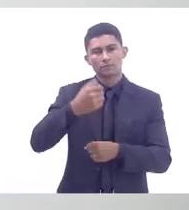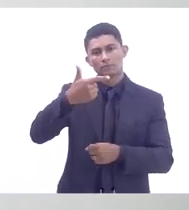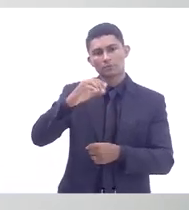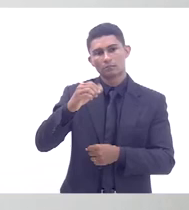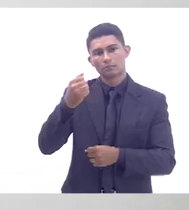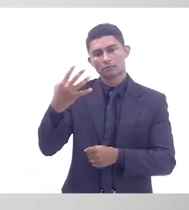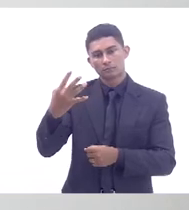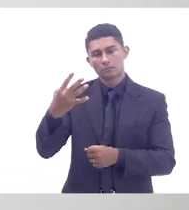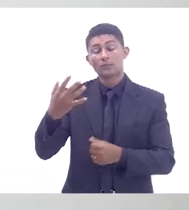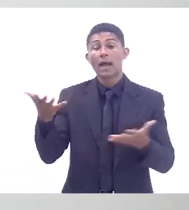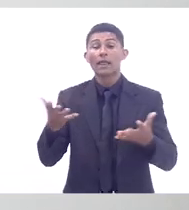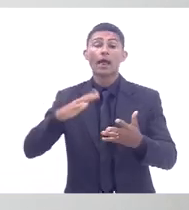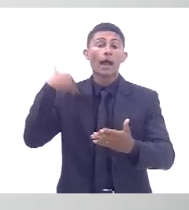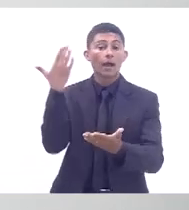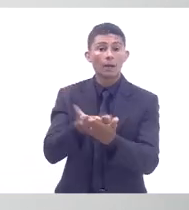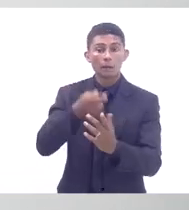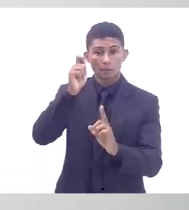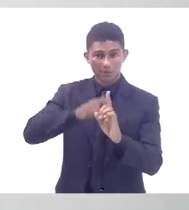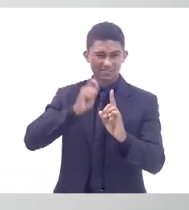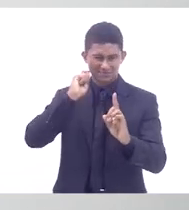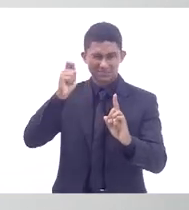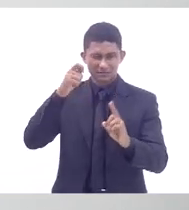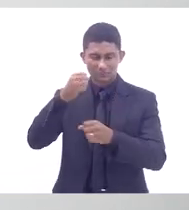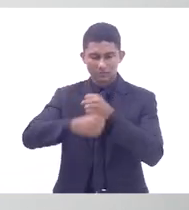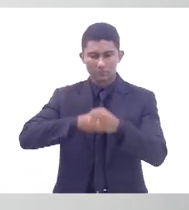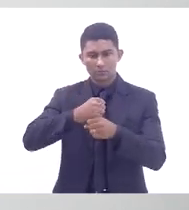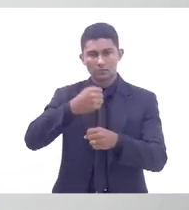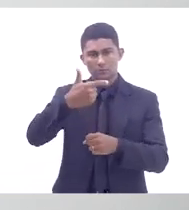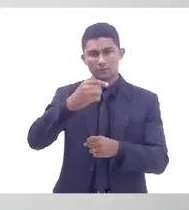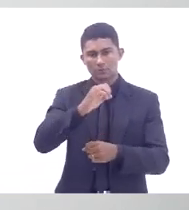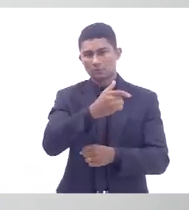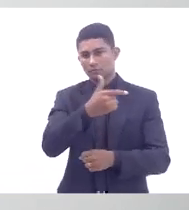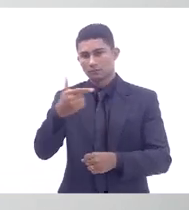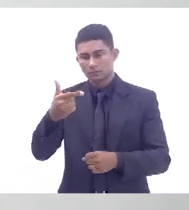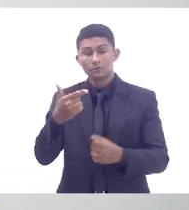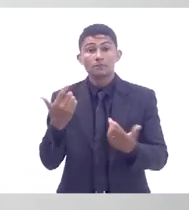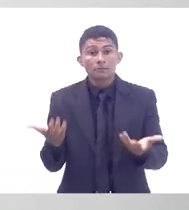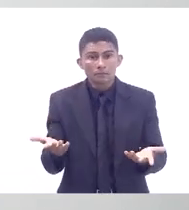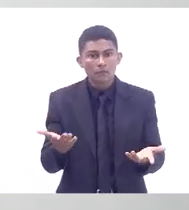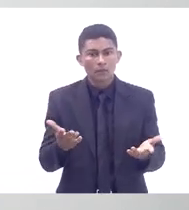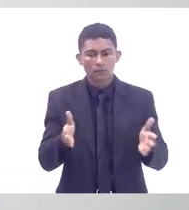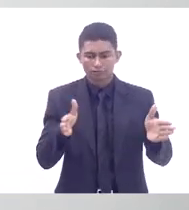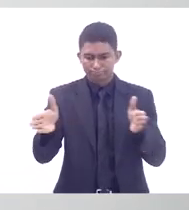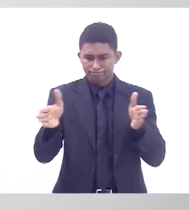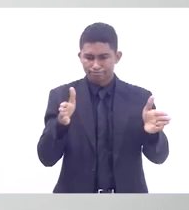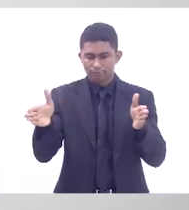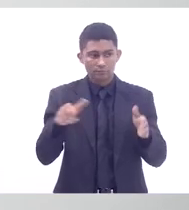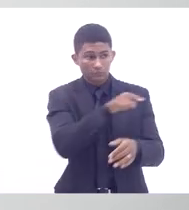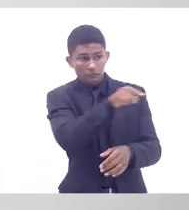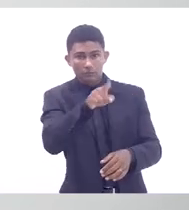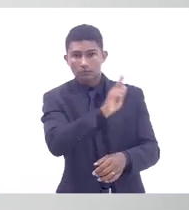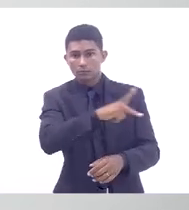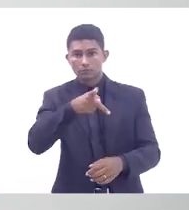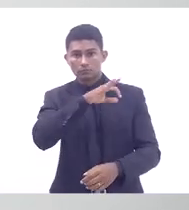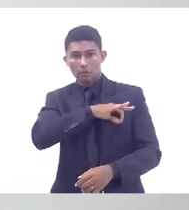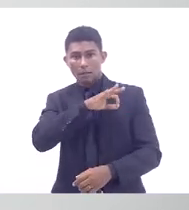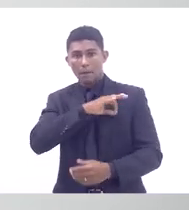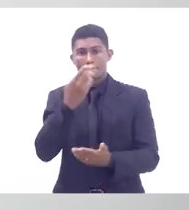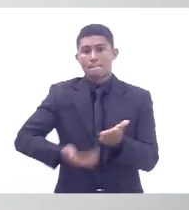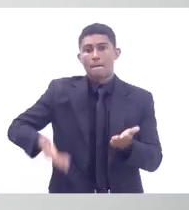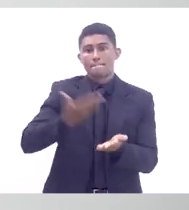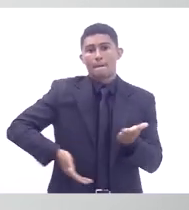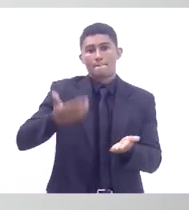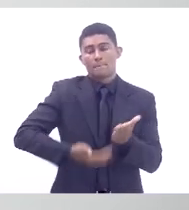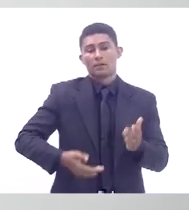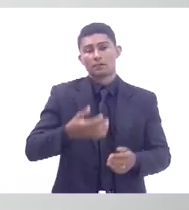Até abril agora né a perda do poder aquisitivo do vencimento-base dos docentes e de